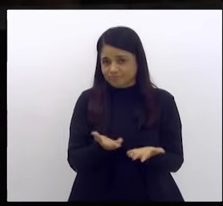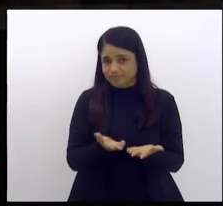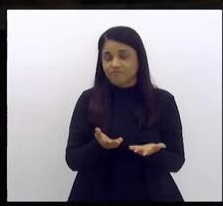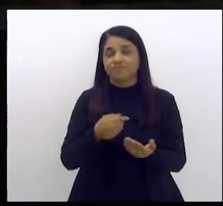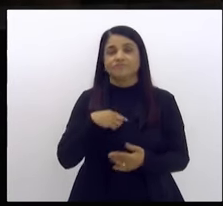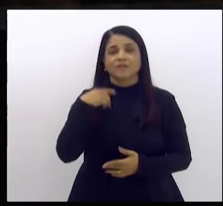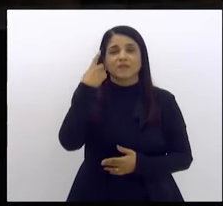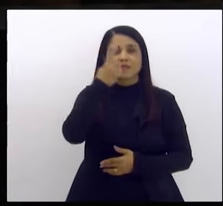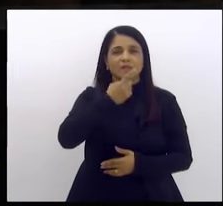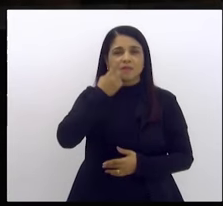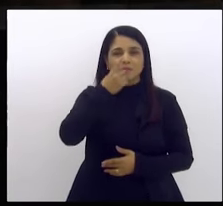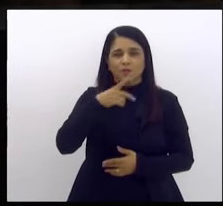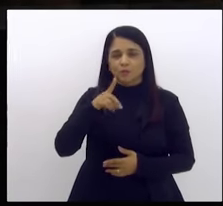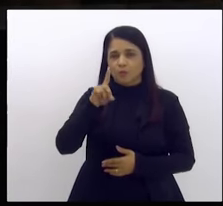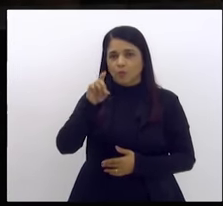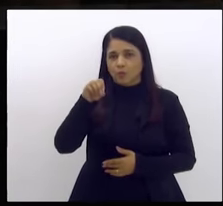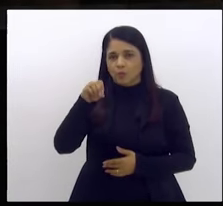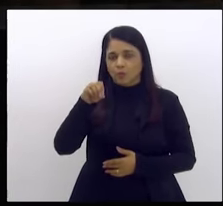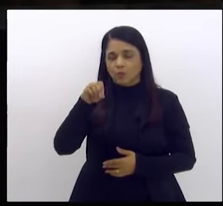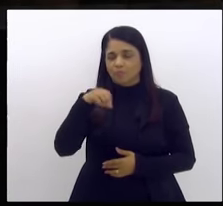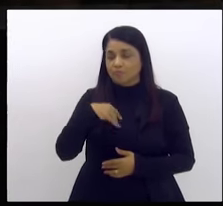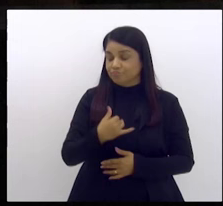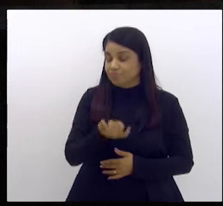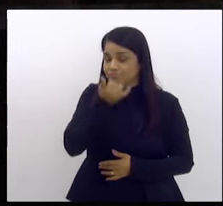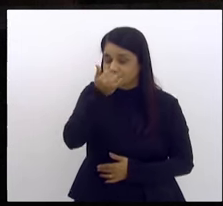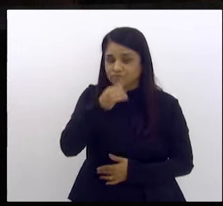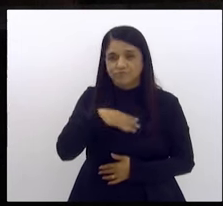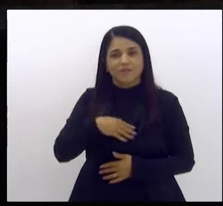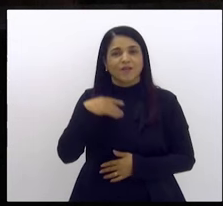deputado Domingos,